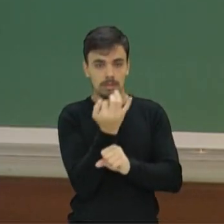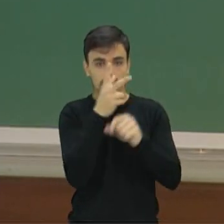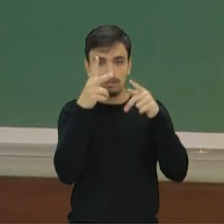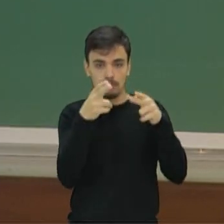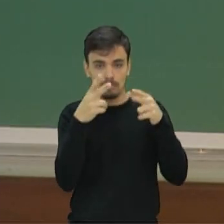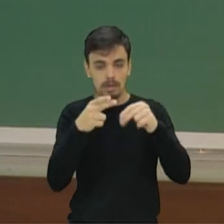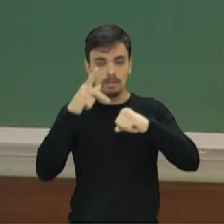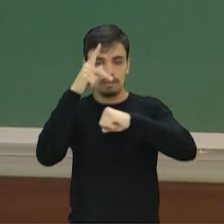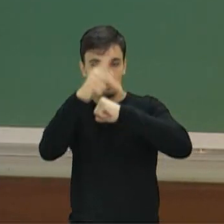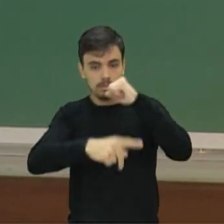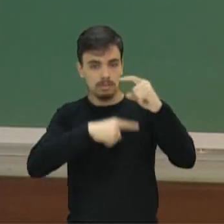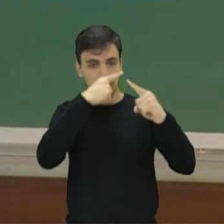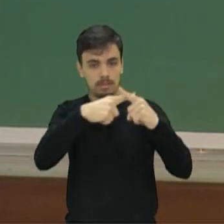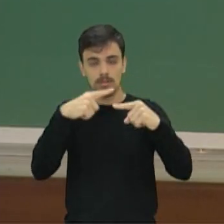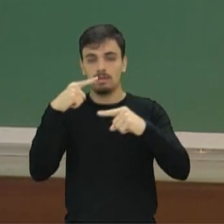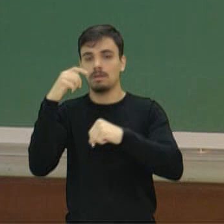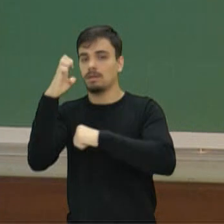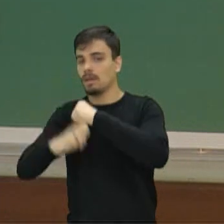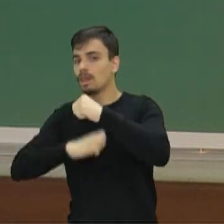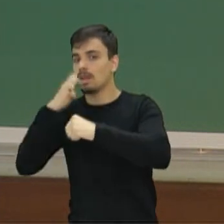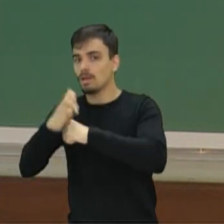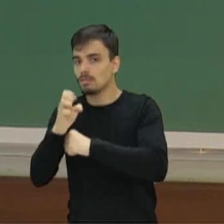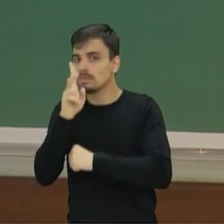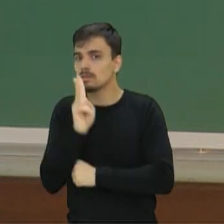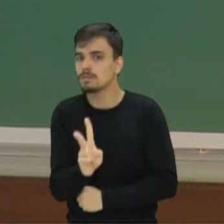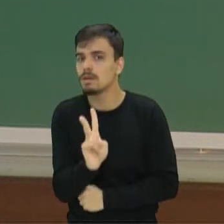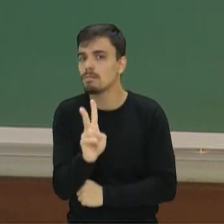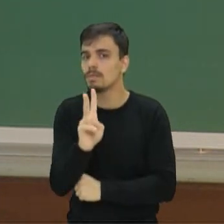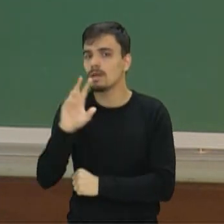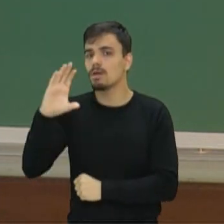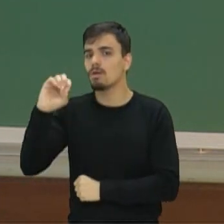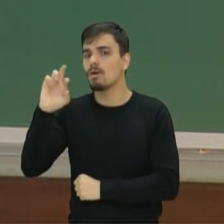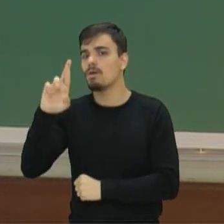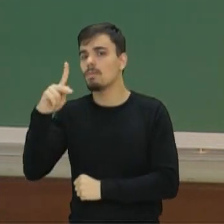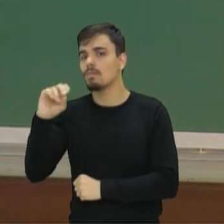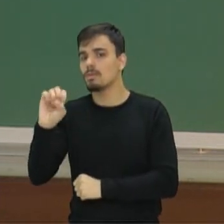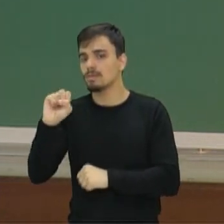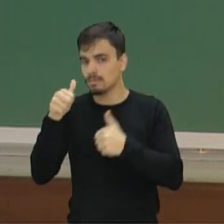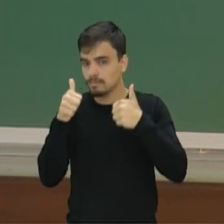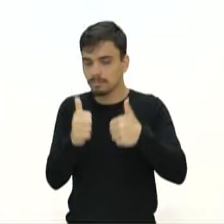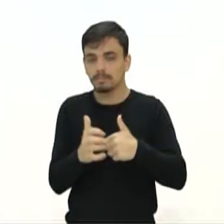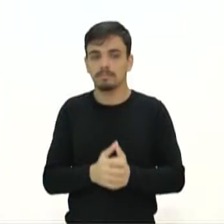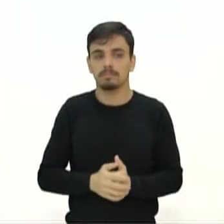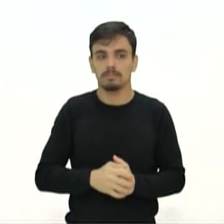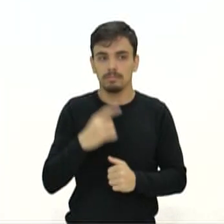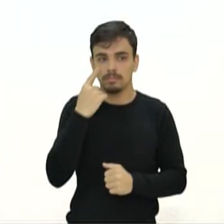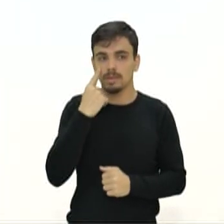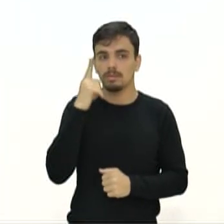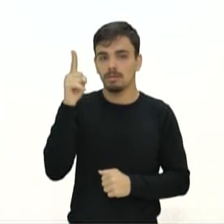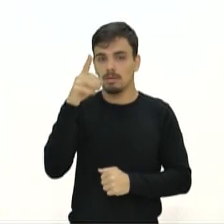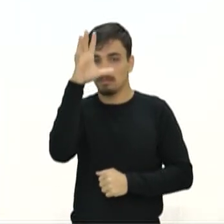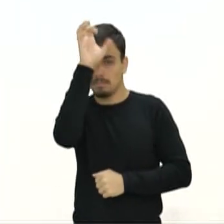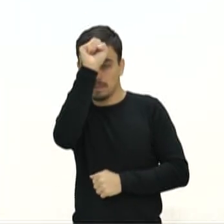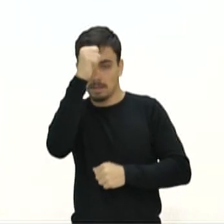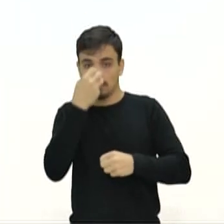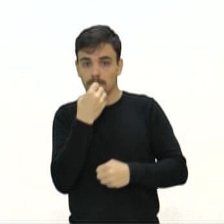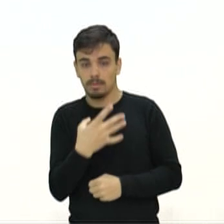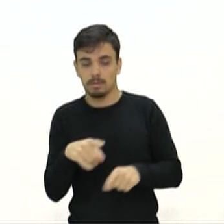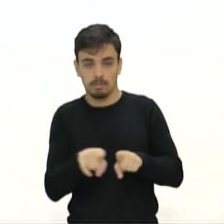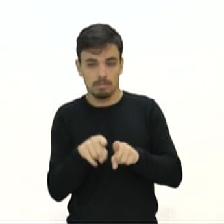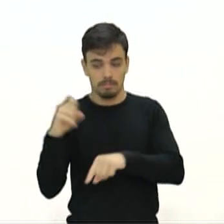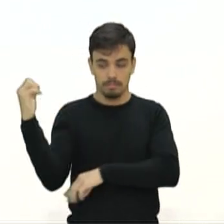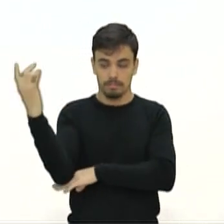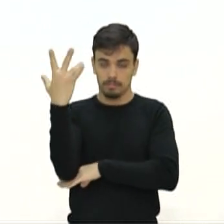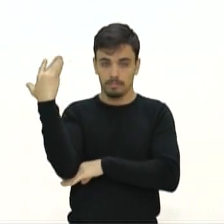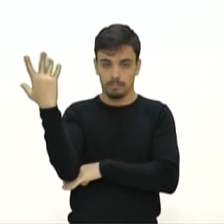de prótons, tá? Grave isso. Aliás, eu coloquei aqui um esquema para você, eu coloquei assim, aprenda bem. Pessoal, na